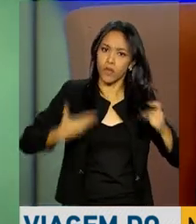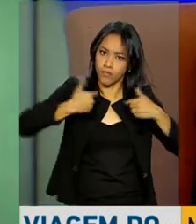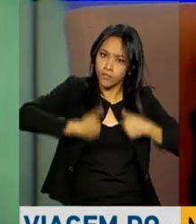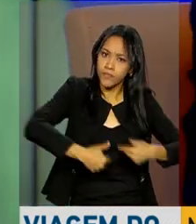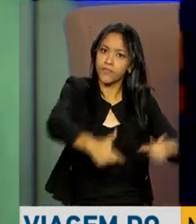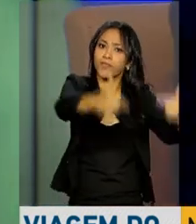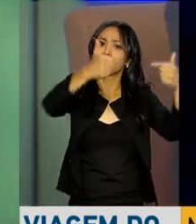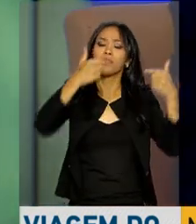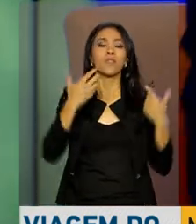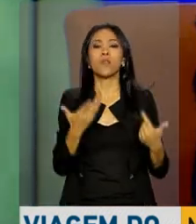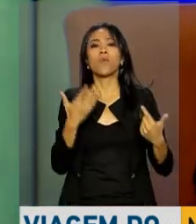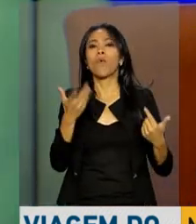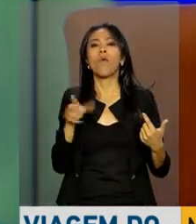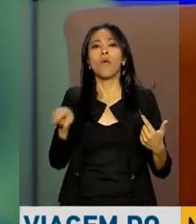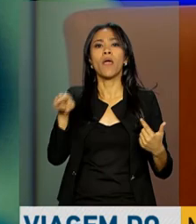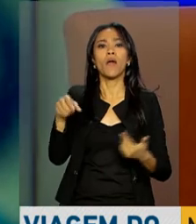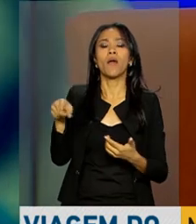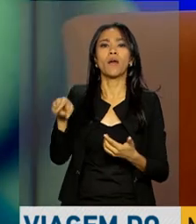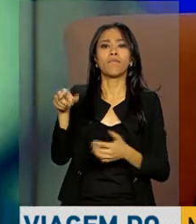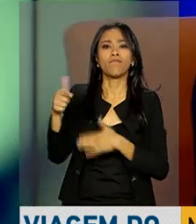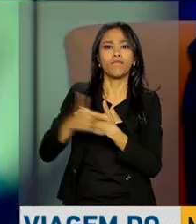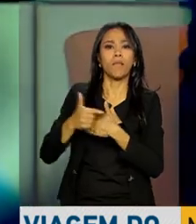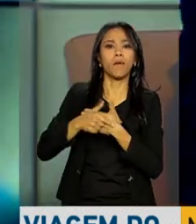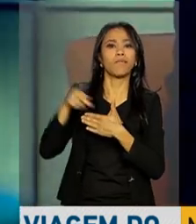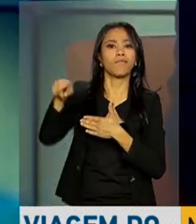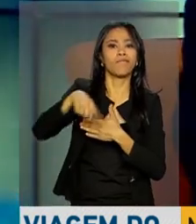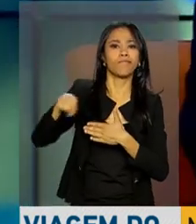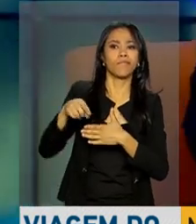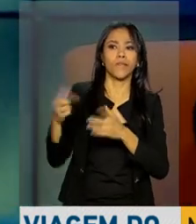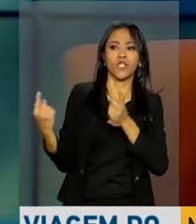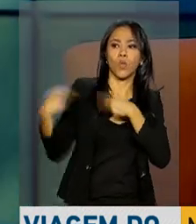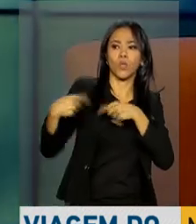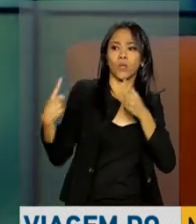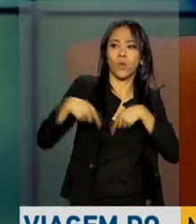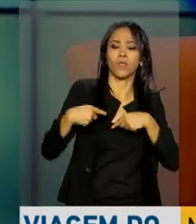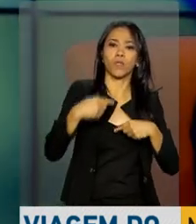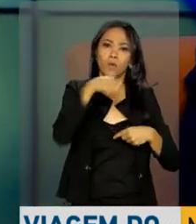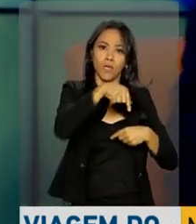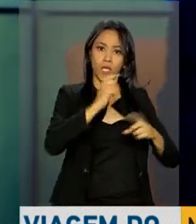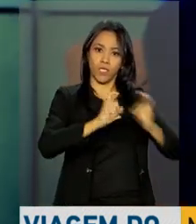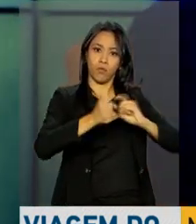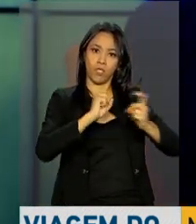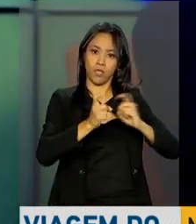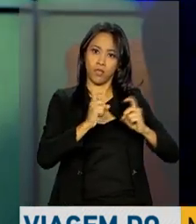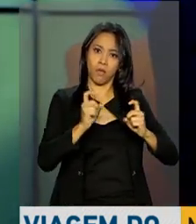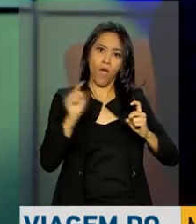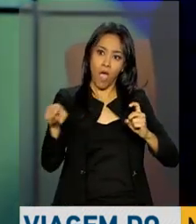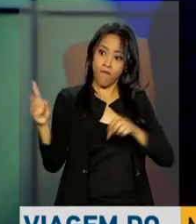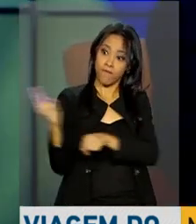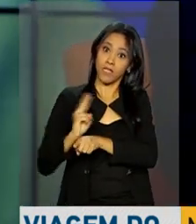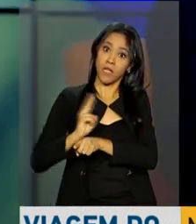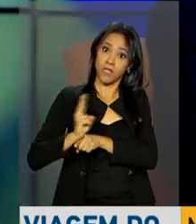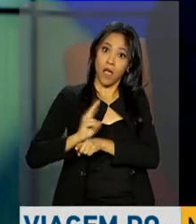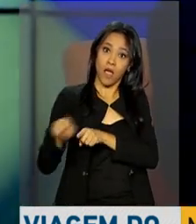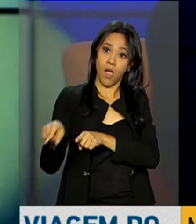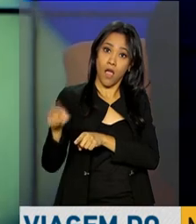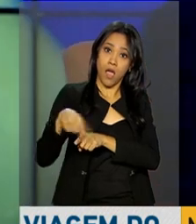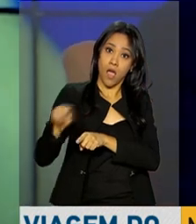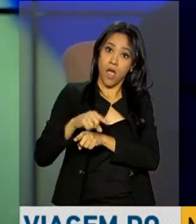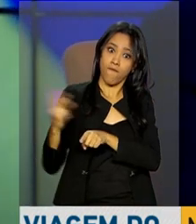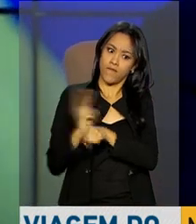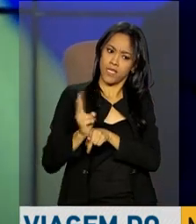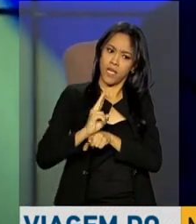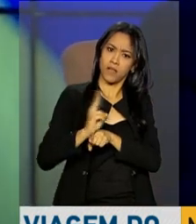qual é o papel da oposição quando você chega no momento político-administrativo, que é depois das eleições? É fiscalizar. Fiscalizar